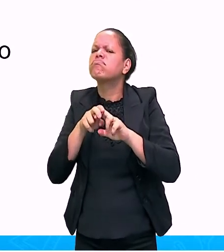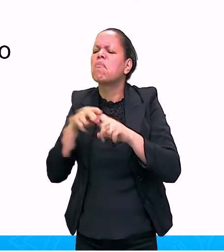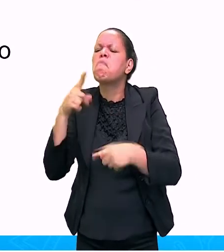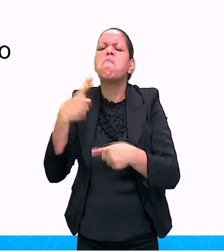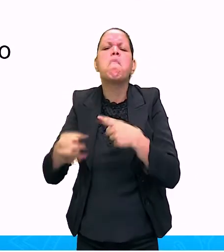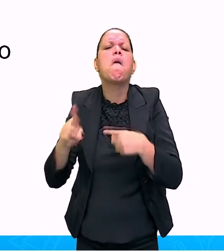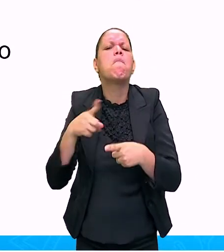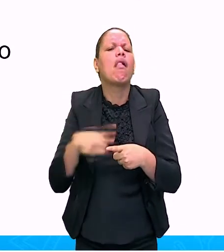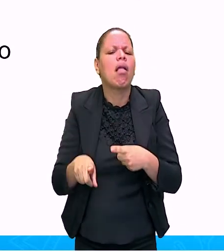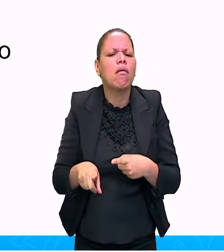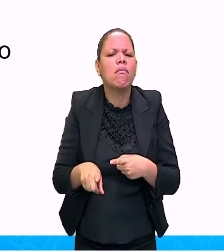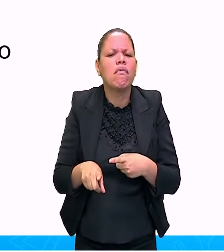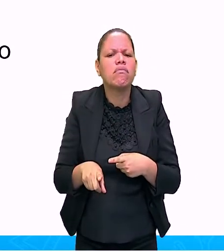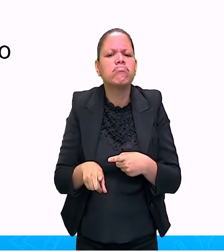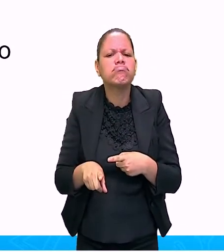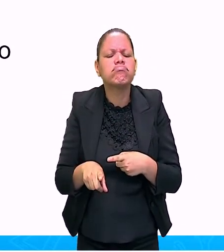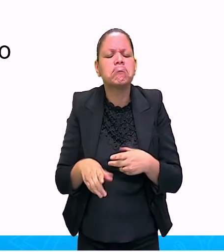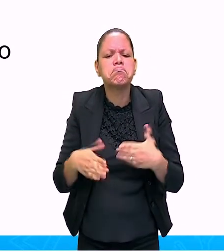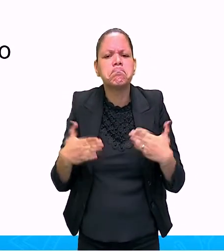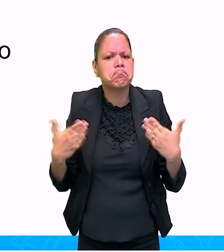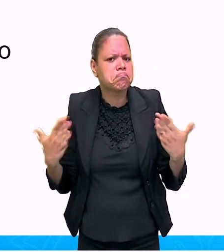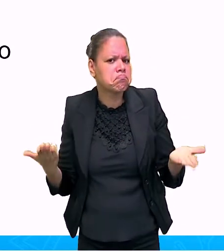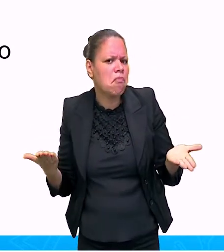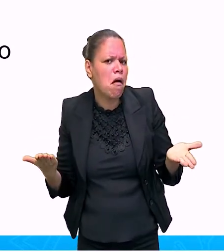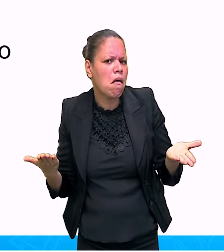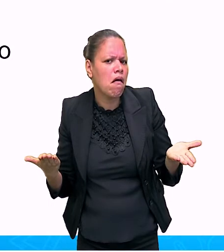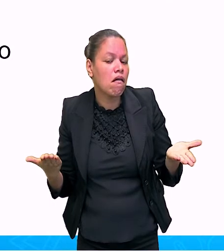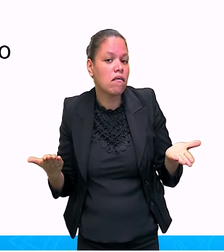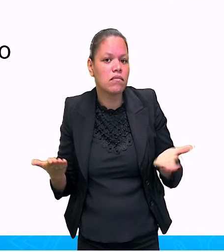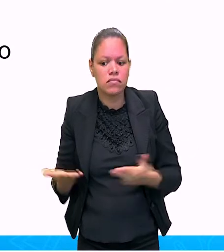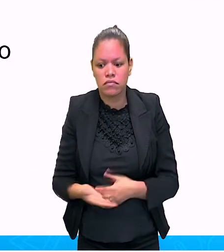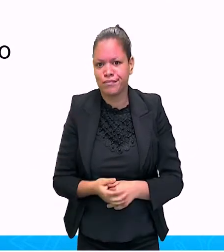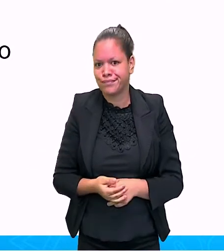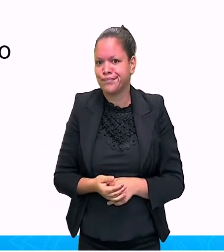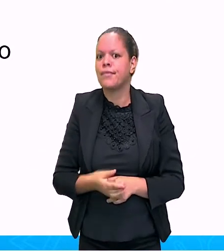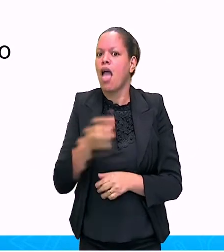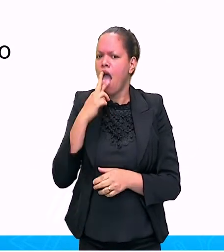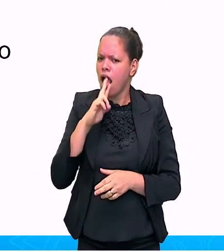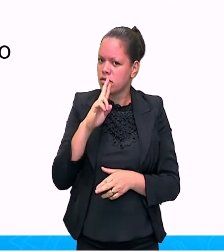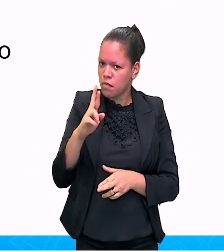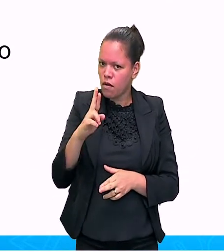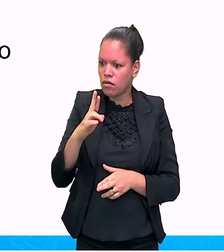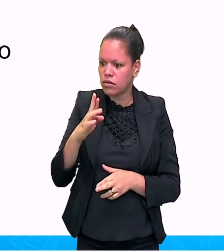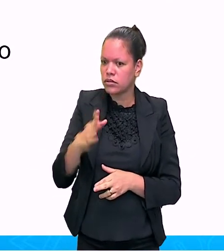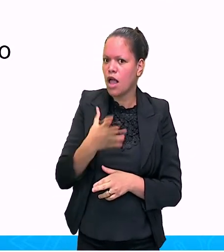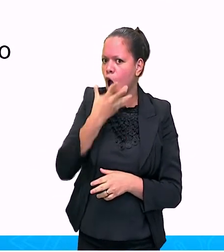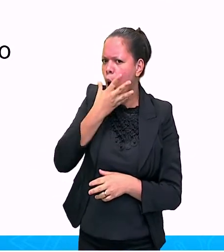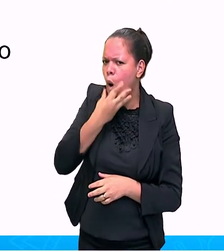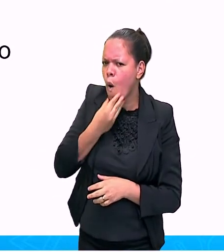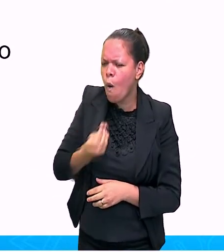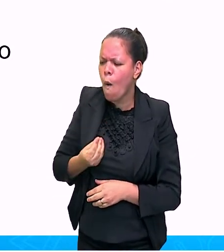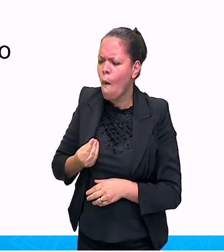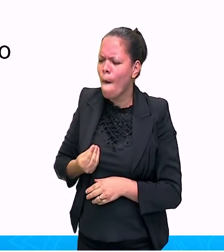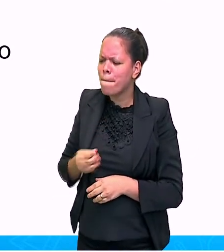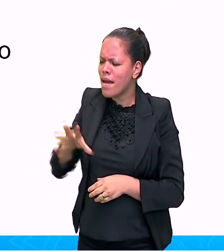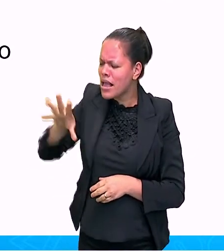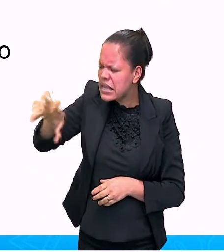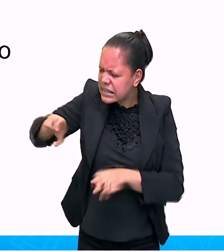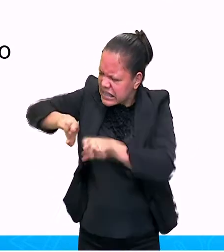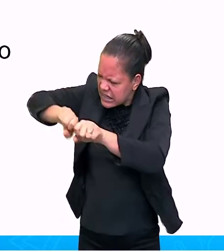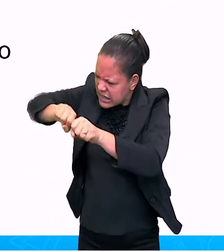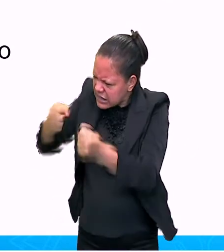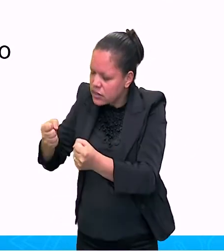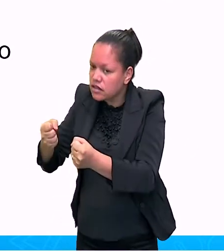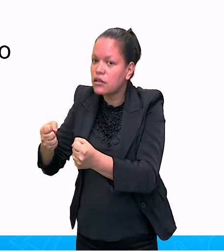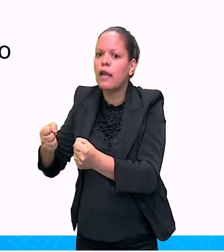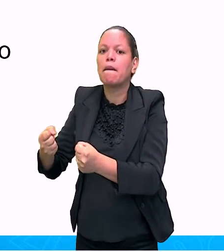que quando o homem tocou no sol, o sol caiu e quebrou. O que fez